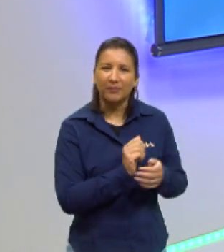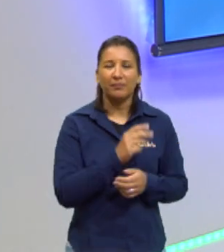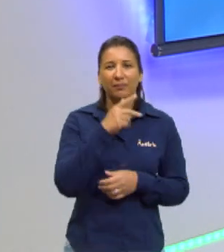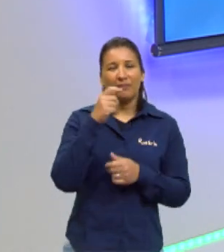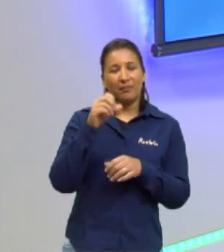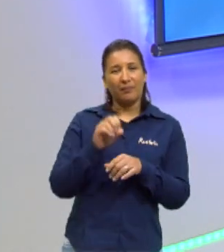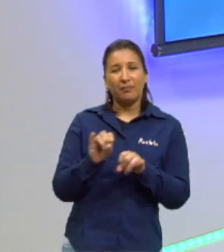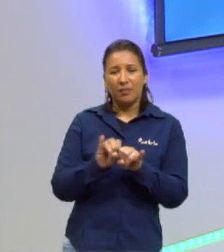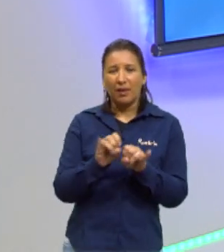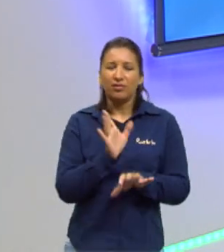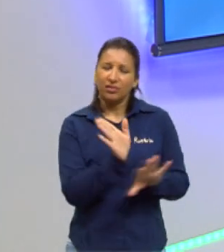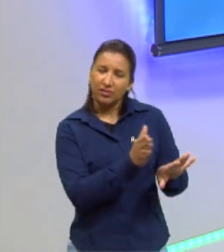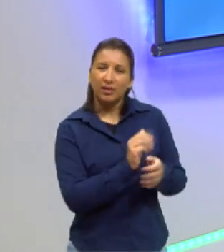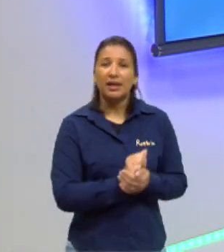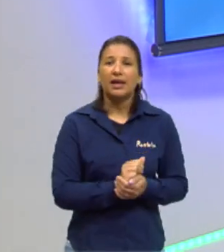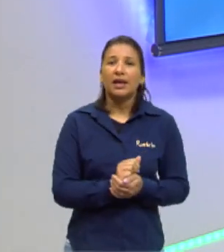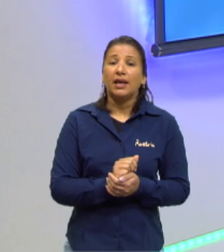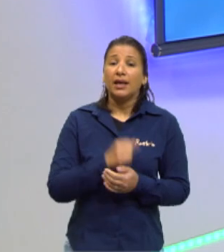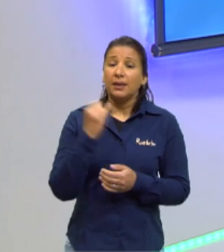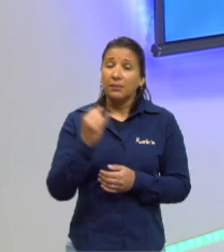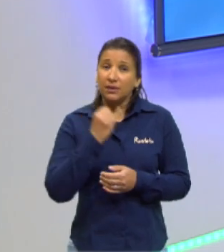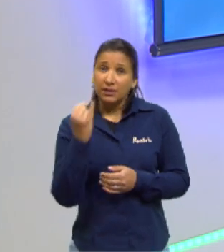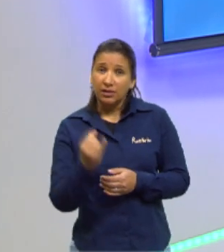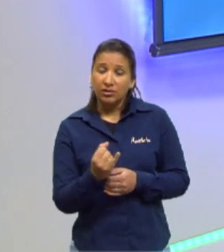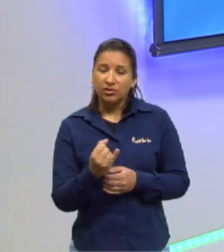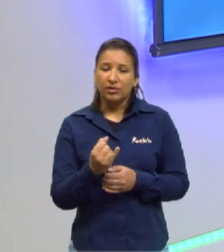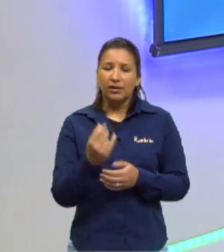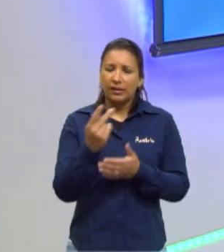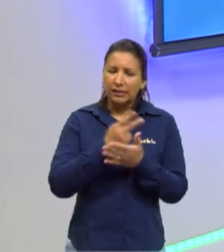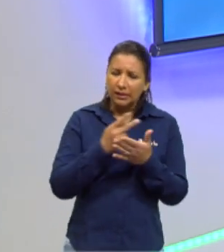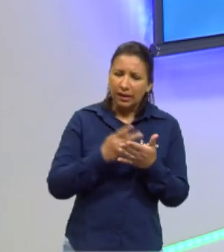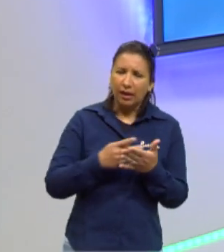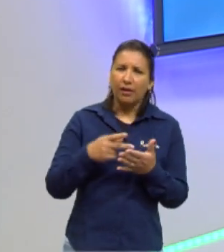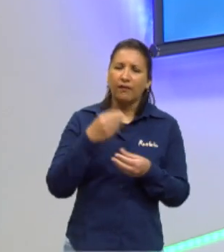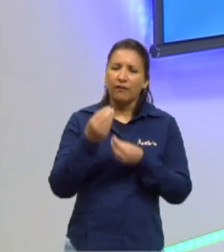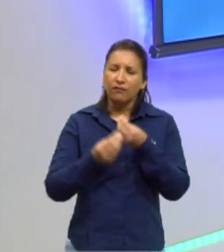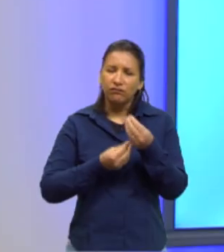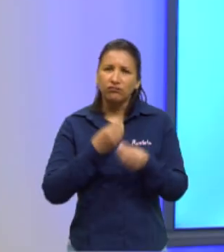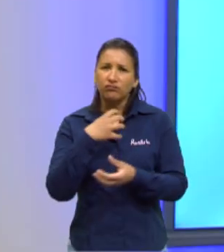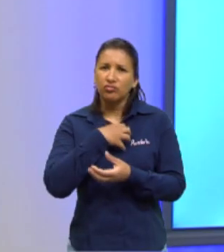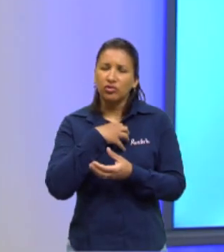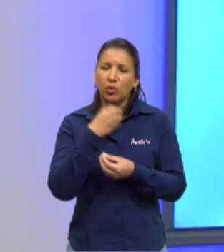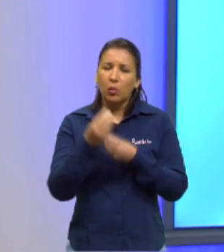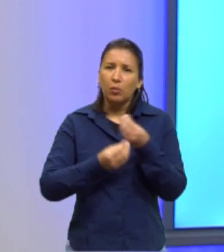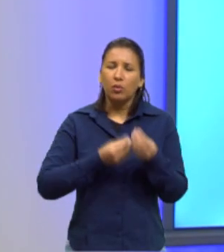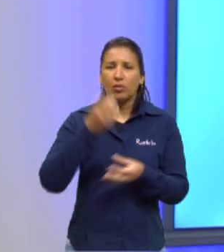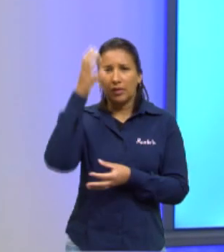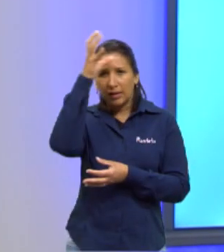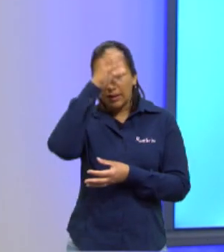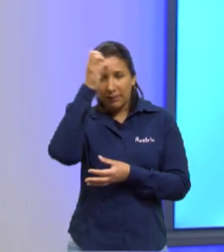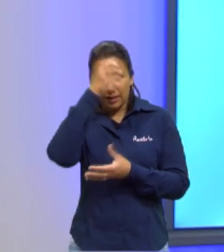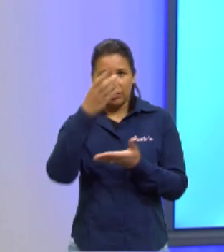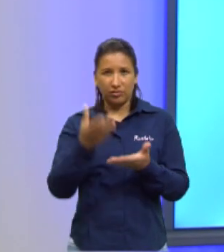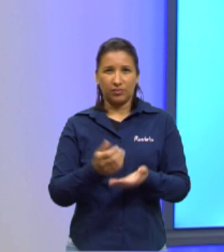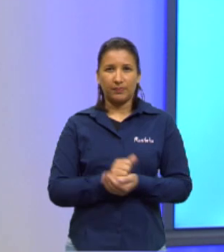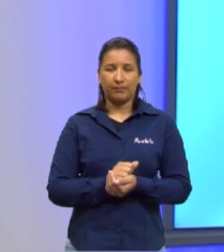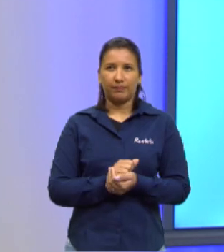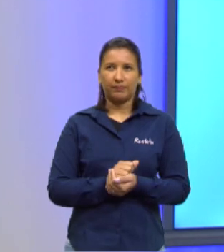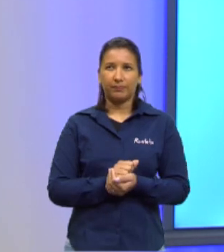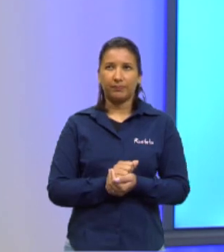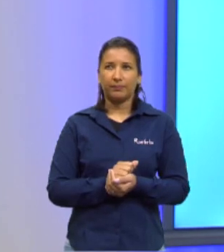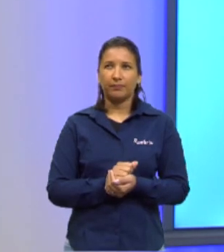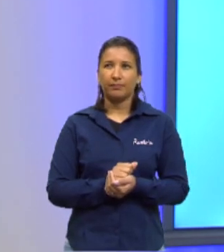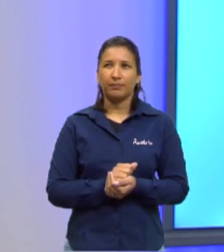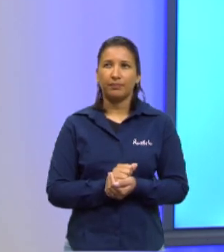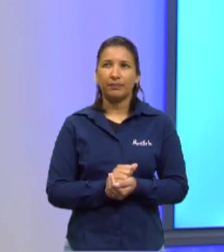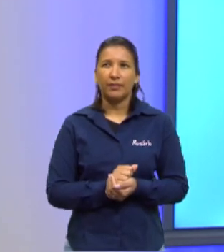situações. Identificar os dados e a incógnita. E aí depois tu forma essa equação,